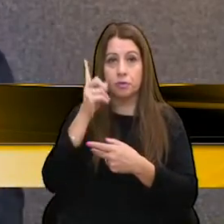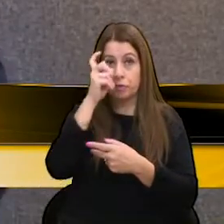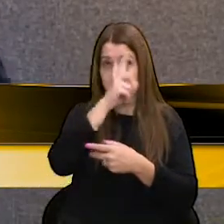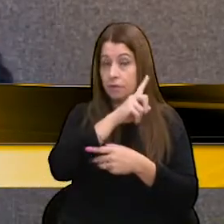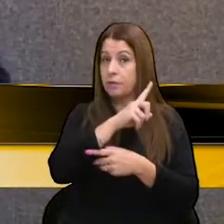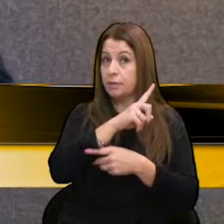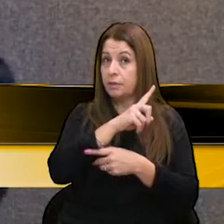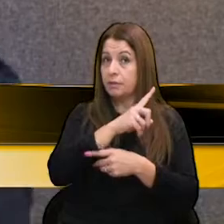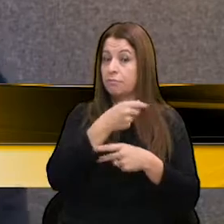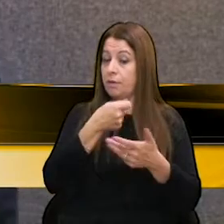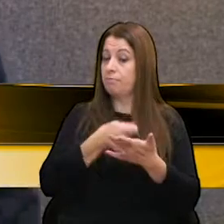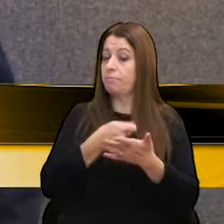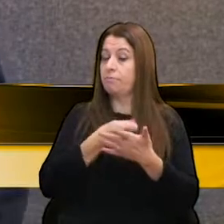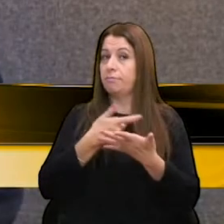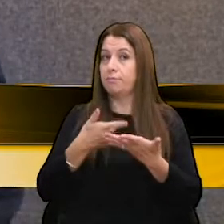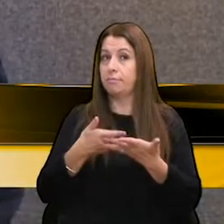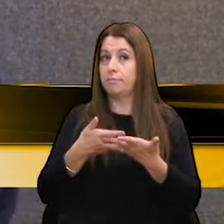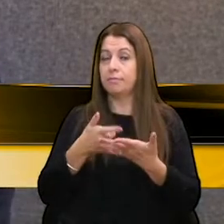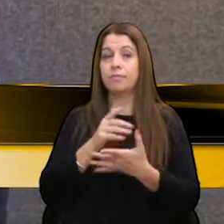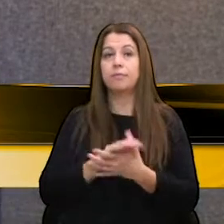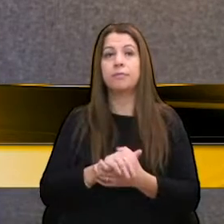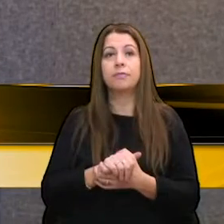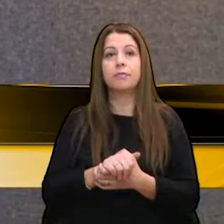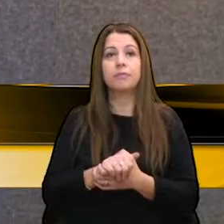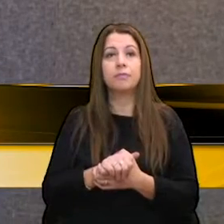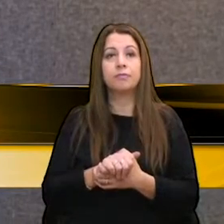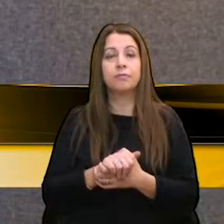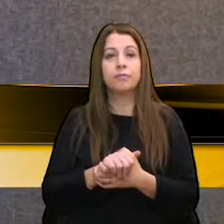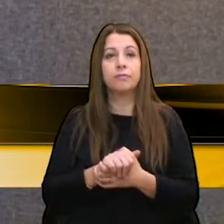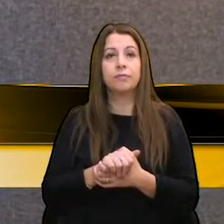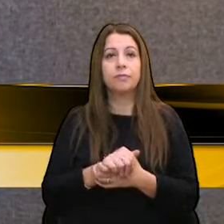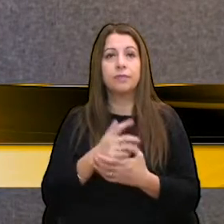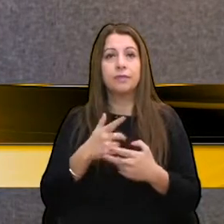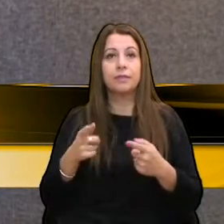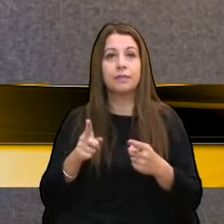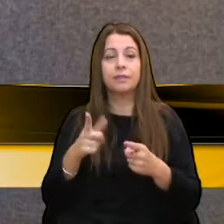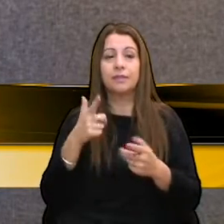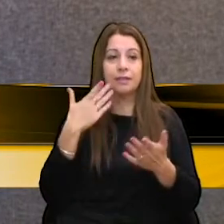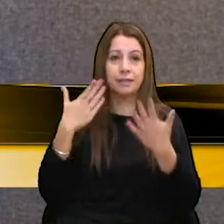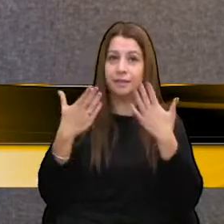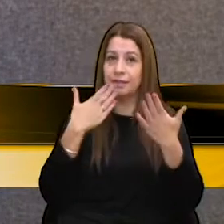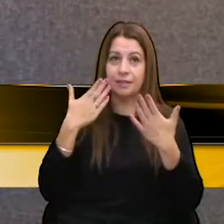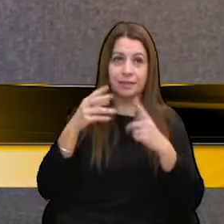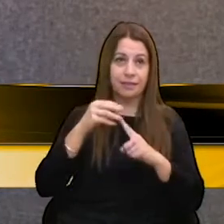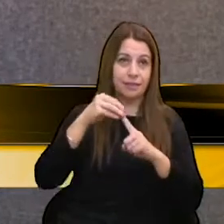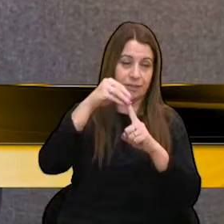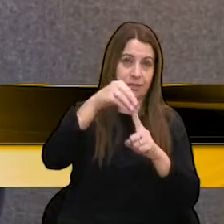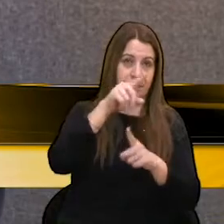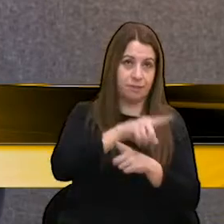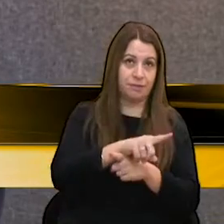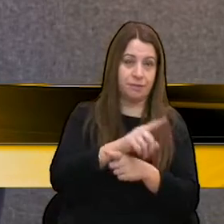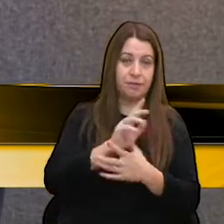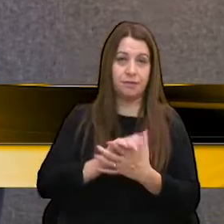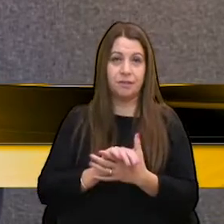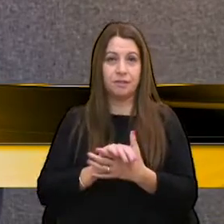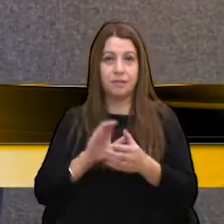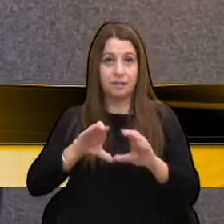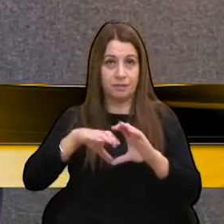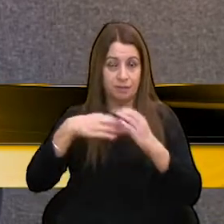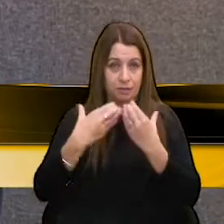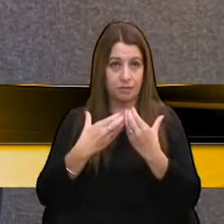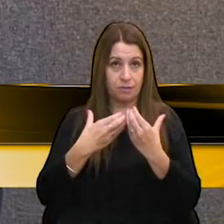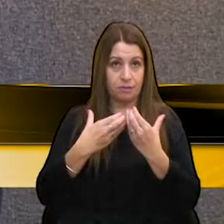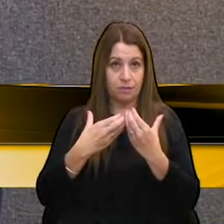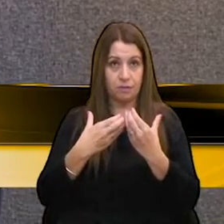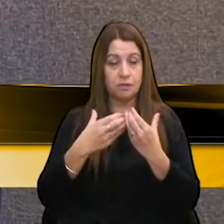porque ela era dureza, né? Mas, sem dúvida nenhuma, uma pessoa destacadíssima na nossa comunidade.